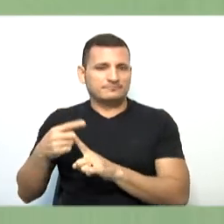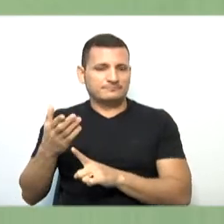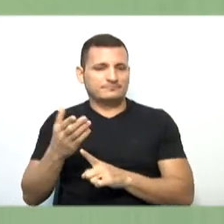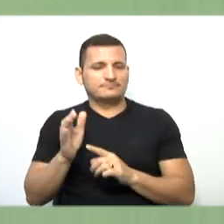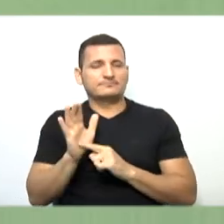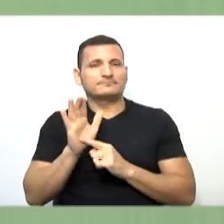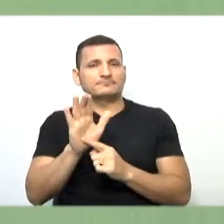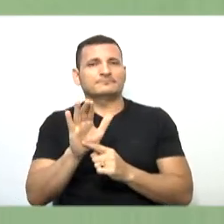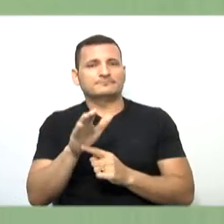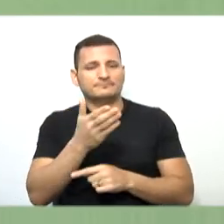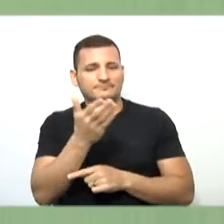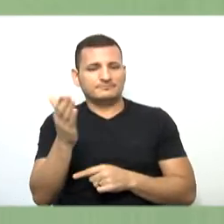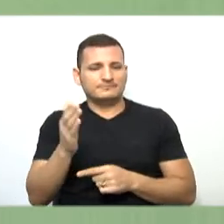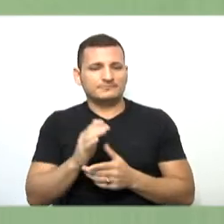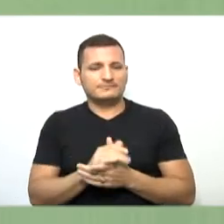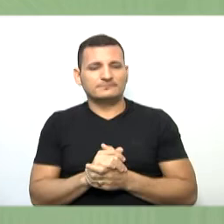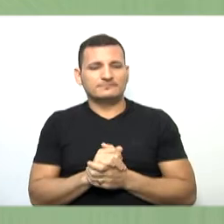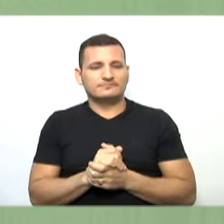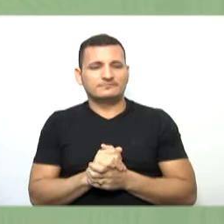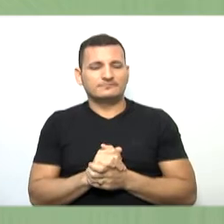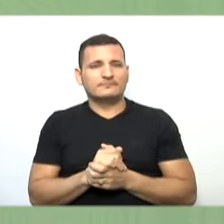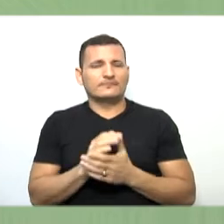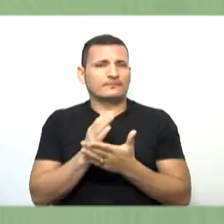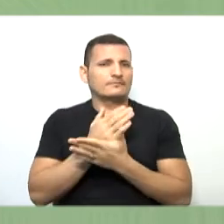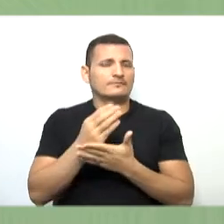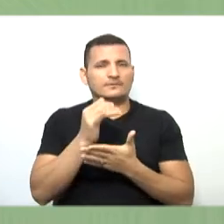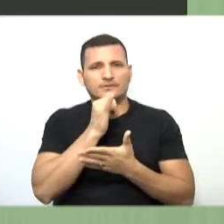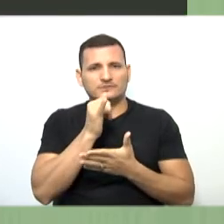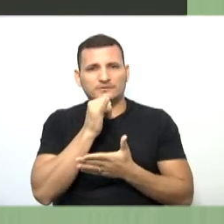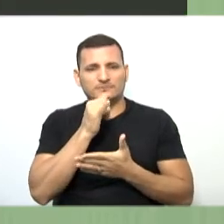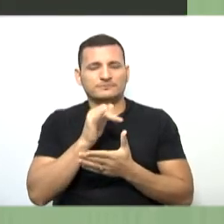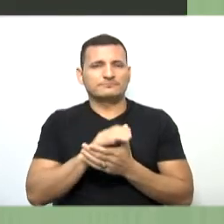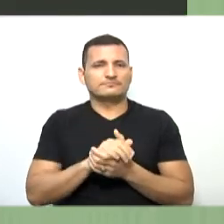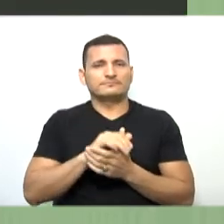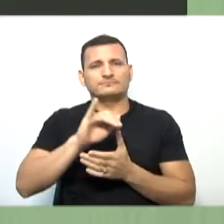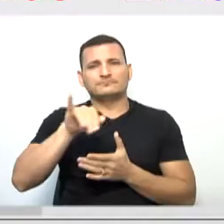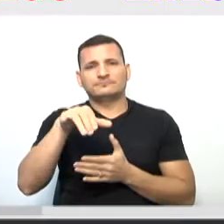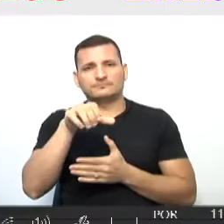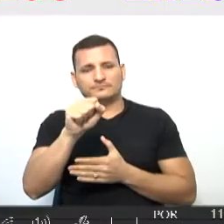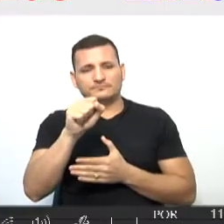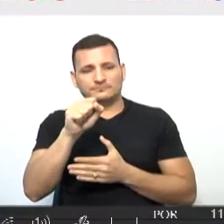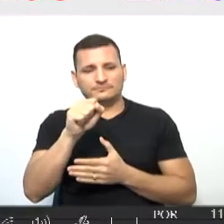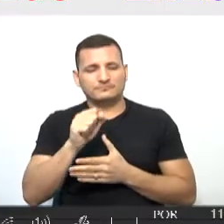que eu vou mostrar para vocês aqui mais alguns exemplos de JavaScript.